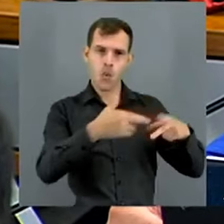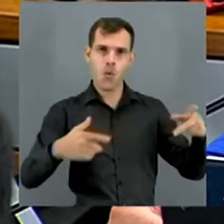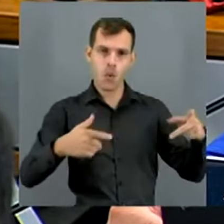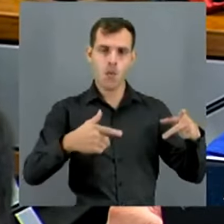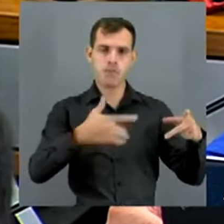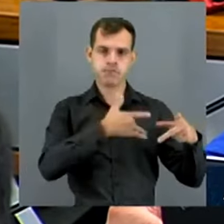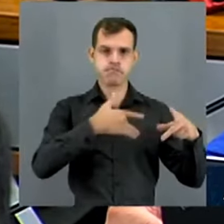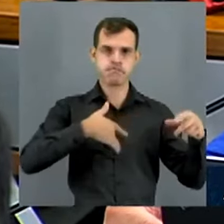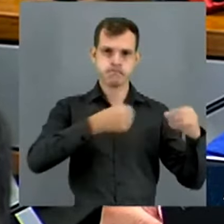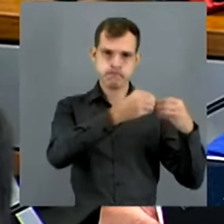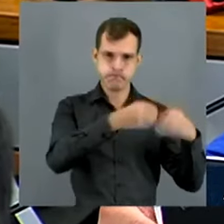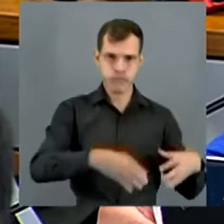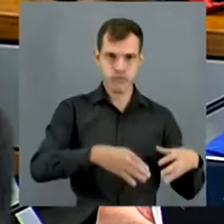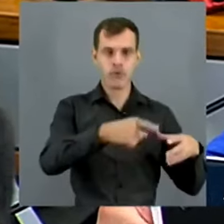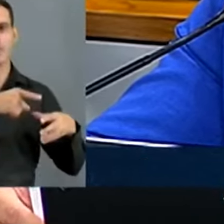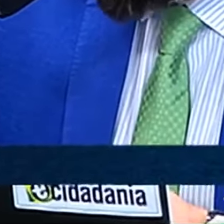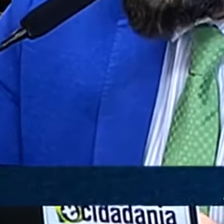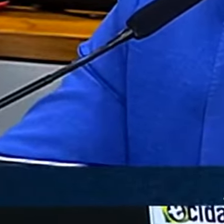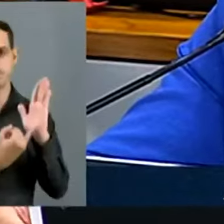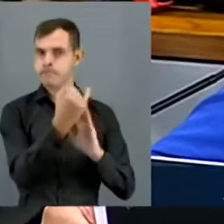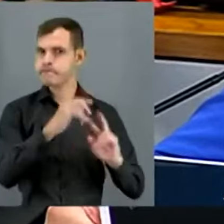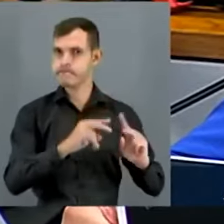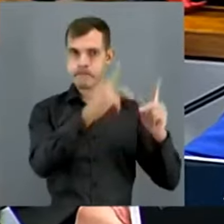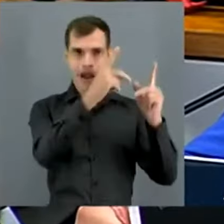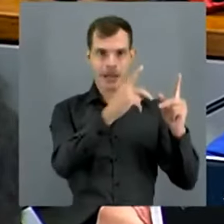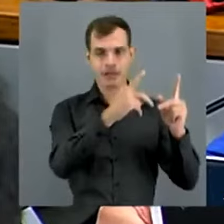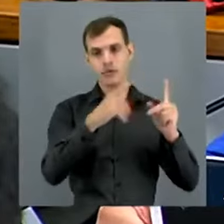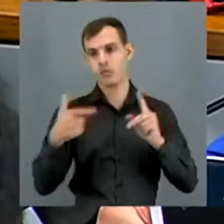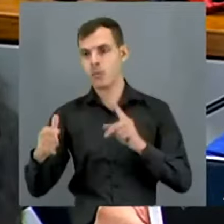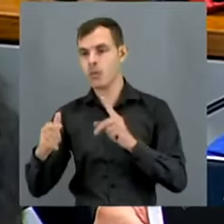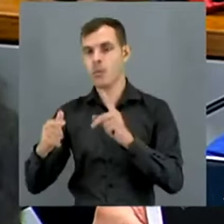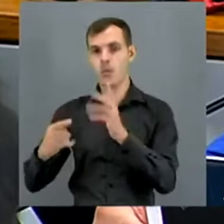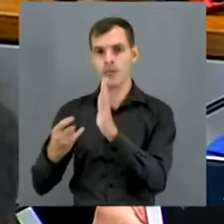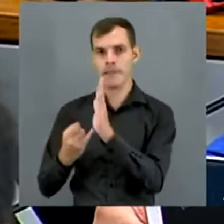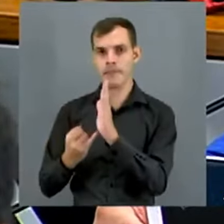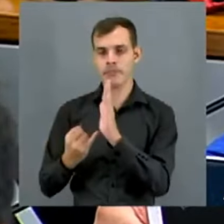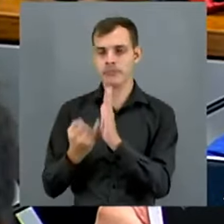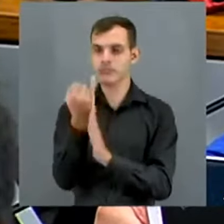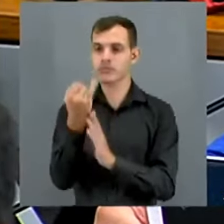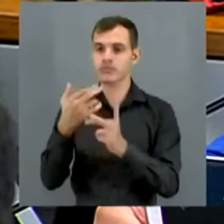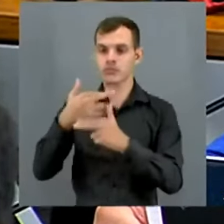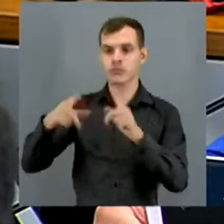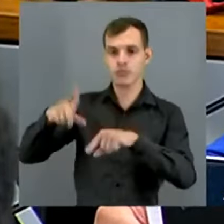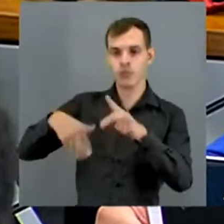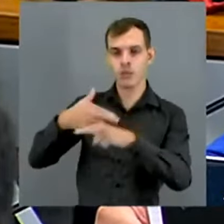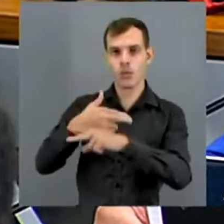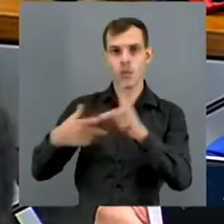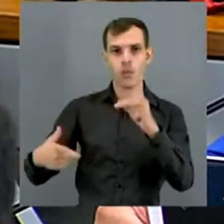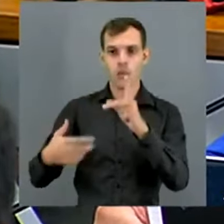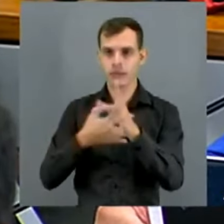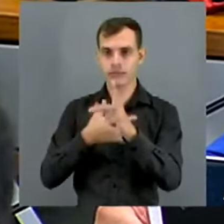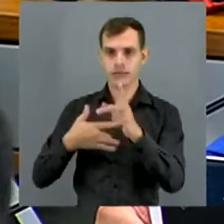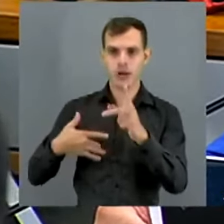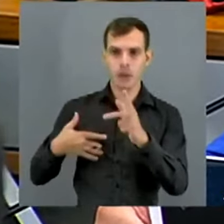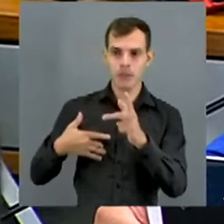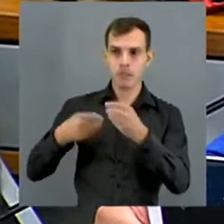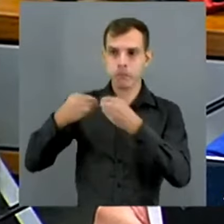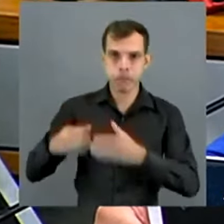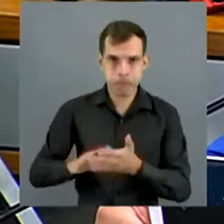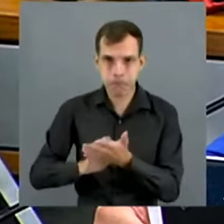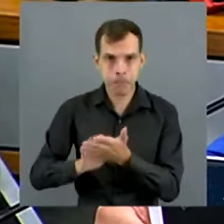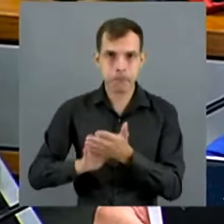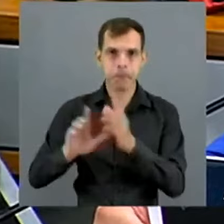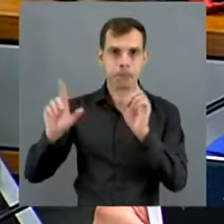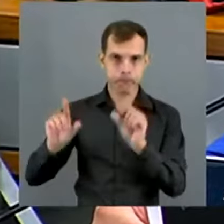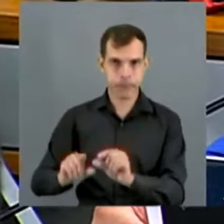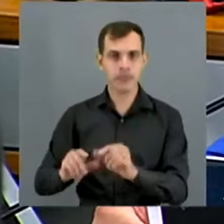nocivo. A isenção do imposto de importação sobre aquisição de bens de capital, tão importante para as nossas indústrias, para quem